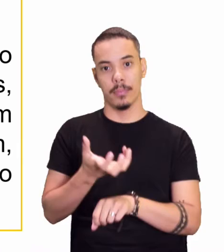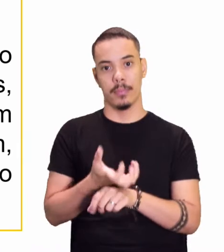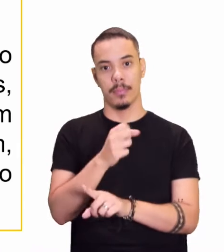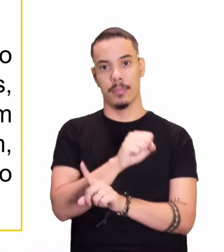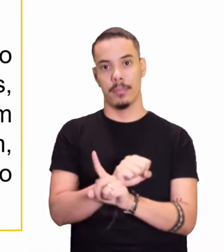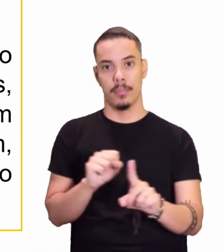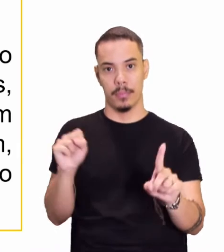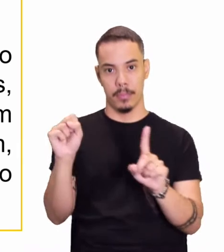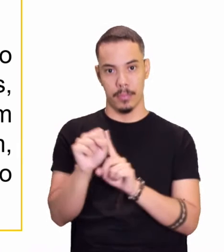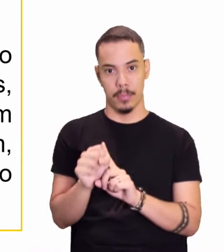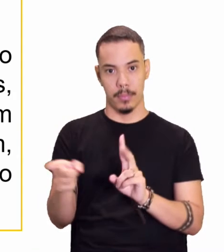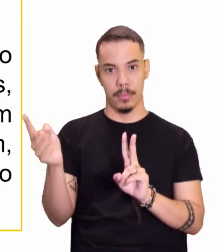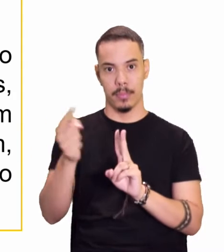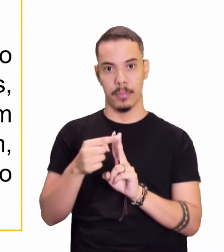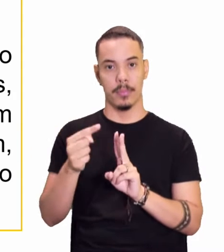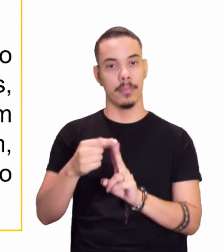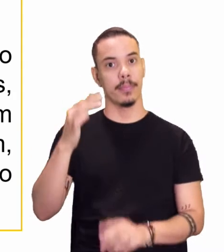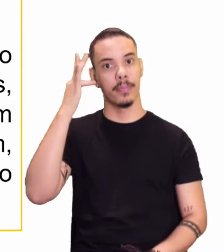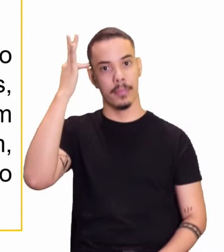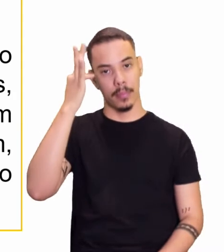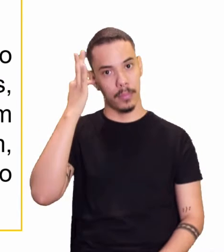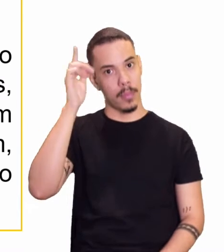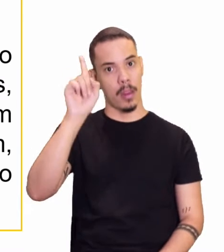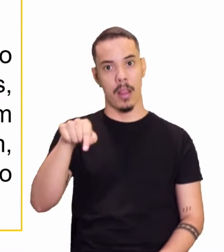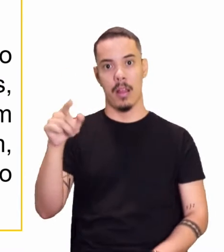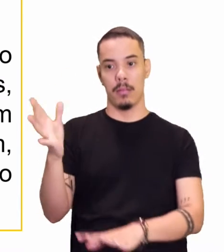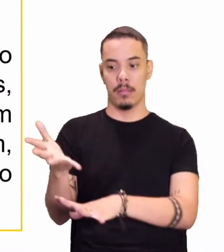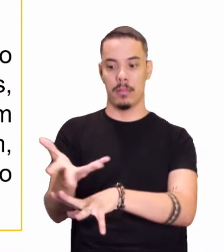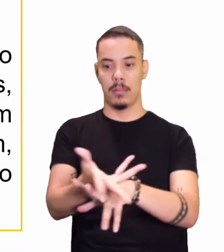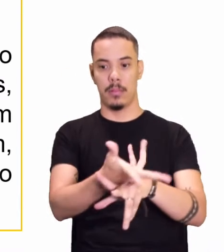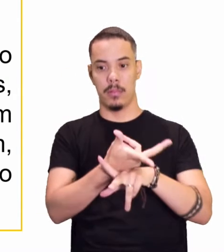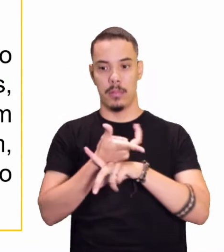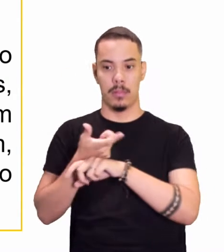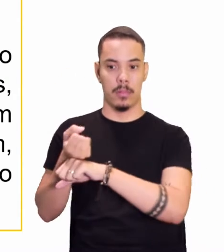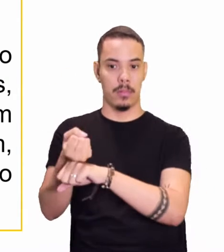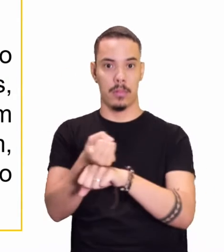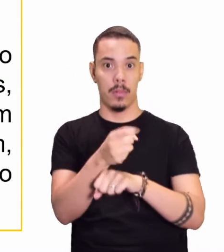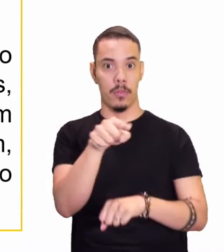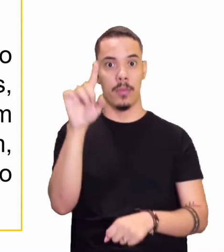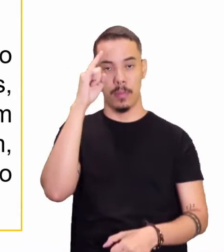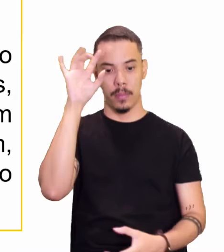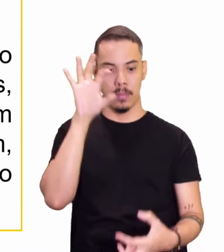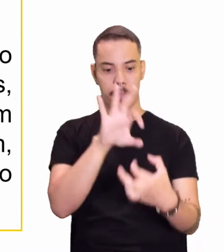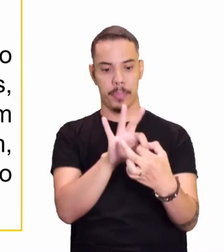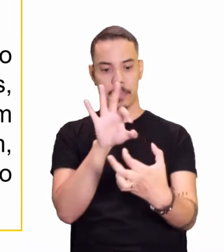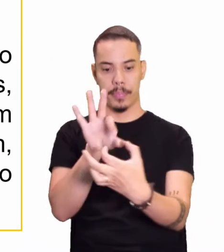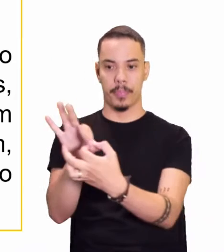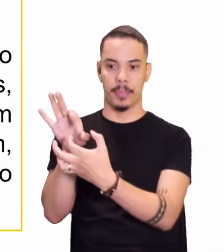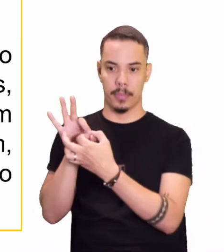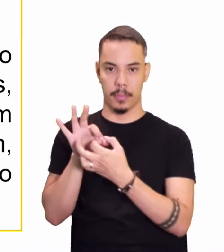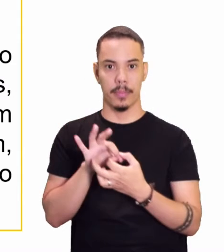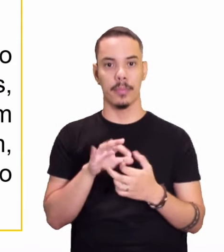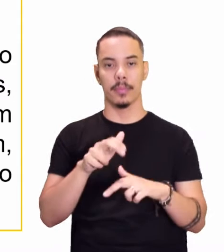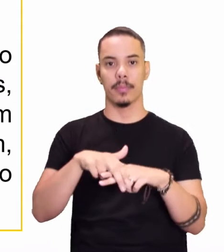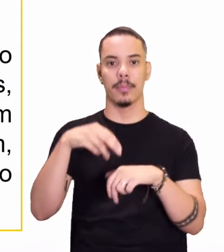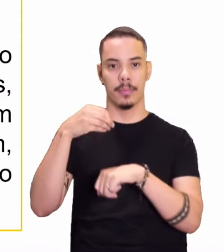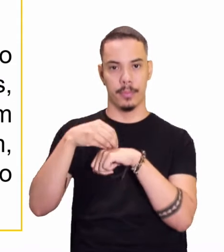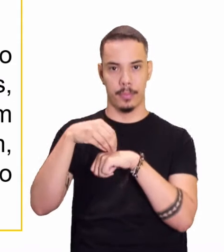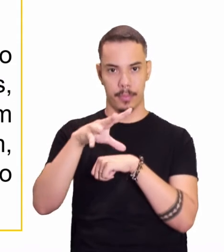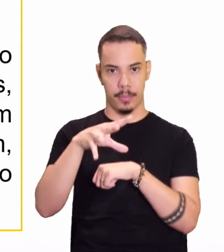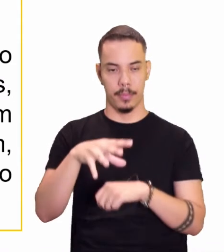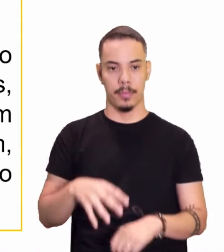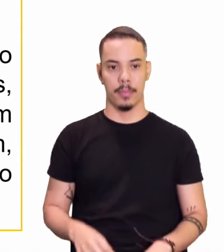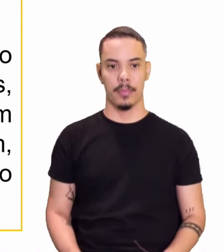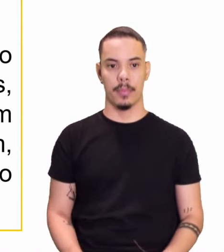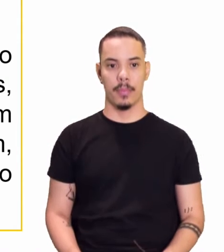seja, é interdisciplinar. Você precisa linkar, né? Tá certo? Então é um lembrete aí, um bizu para você.